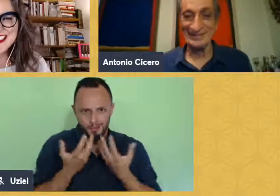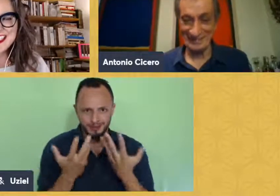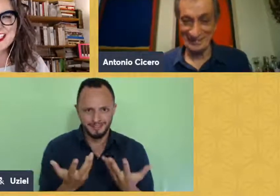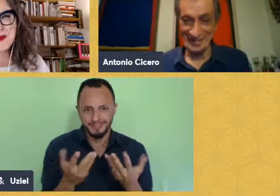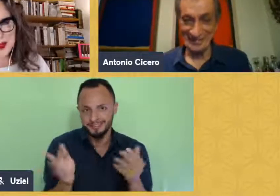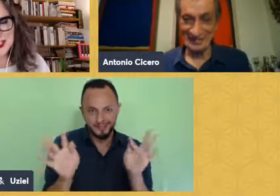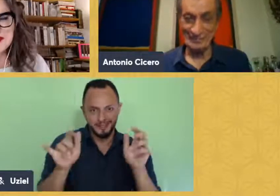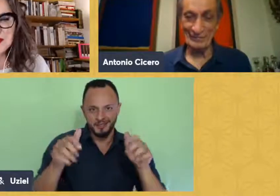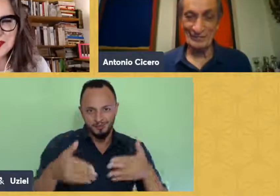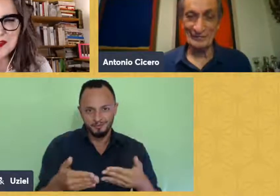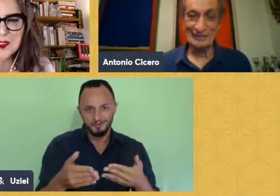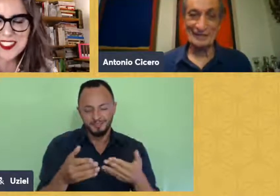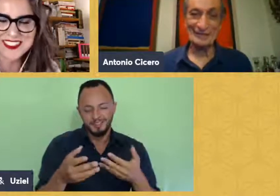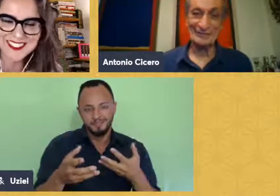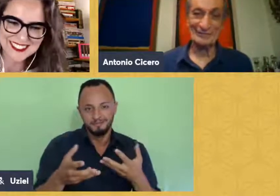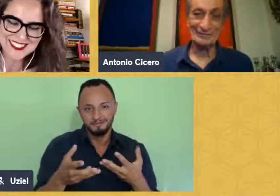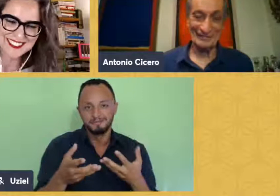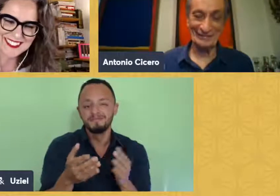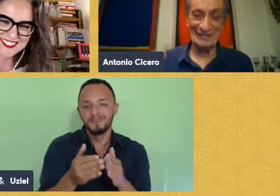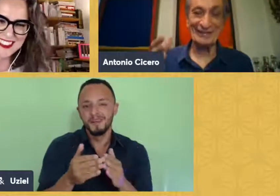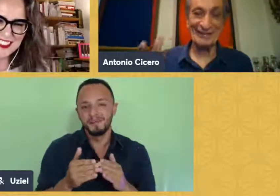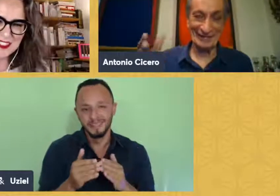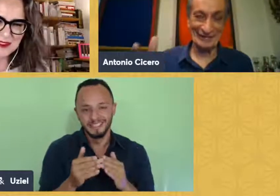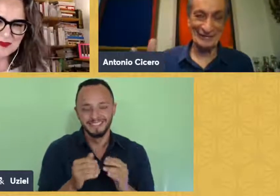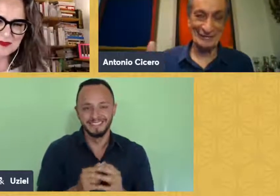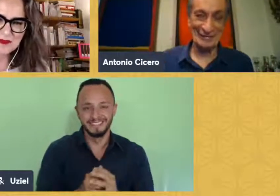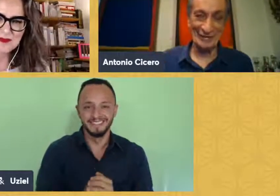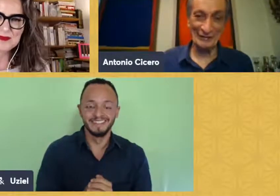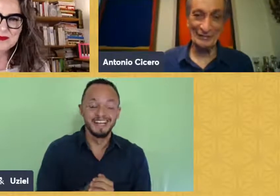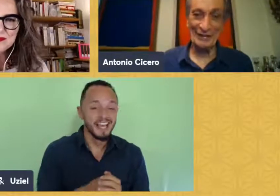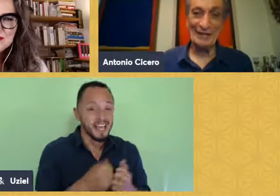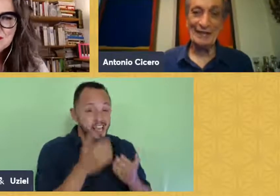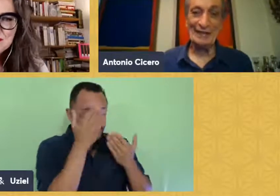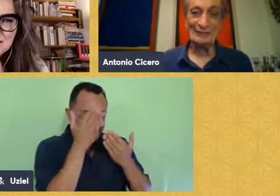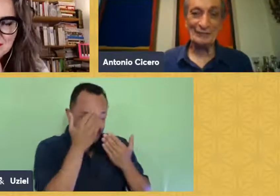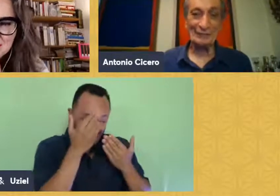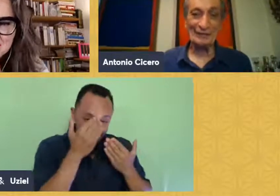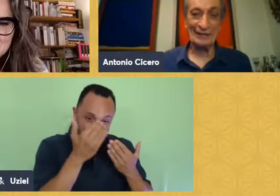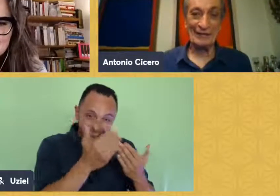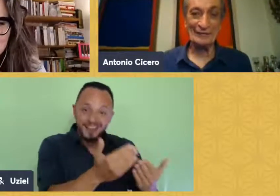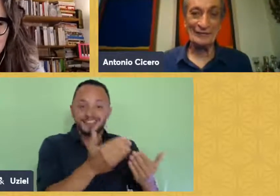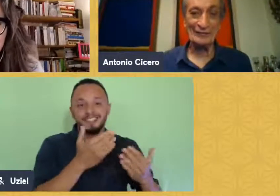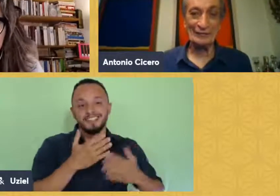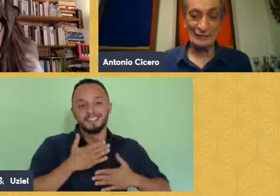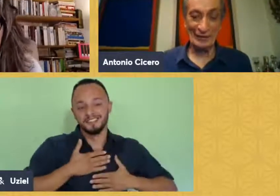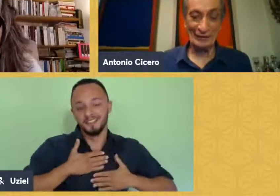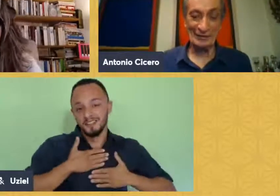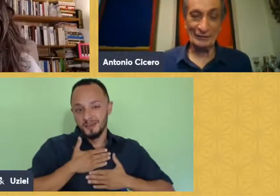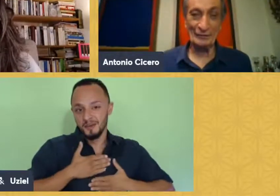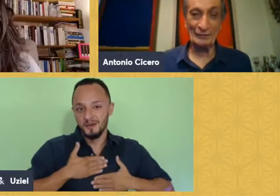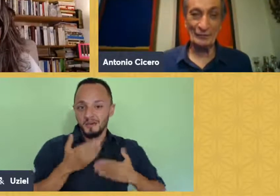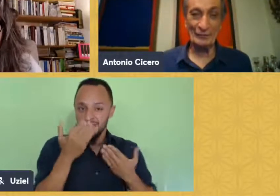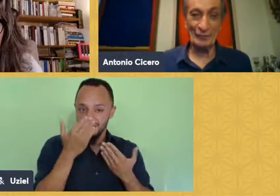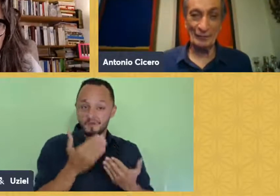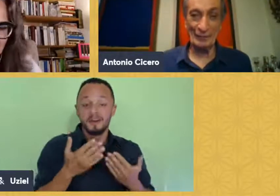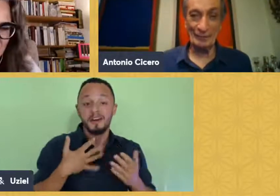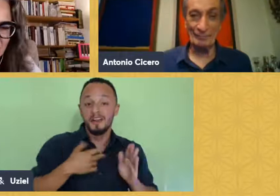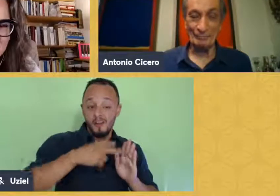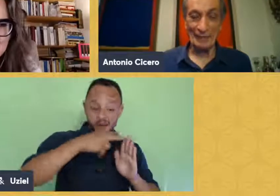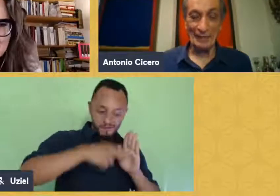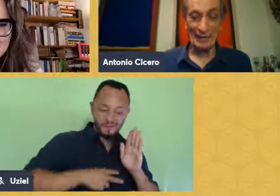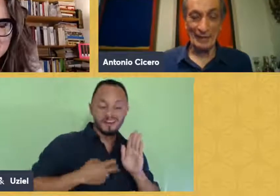encerrar esse programa, por favor. Bom, quem agradece sou eu. Muito obrigado. E eu vou ler, então, um